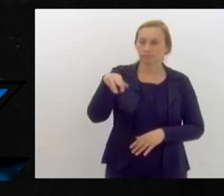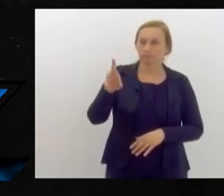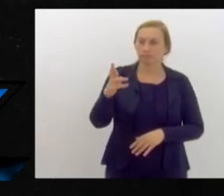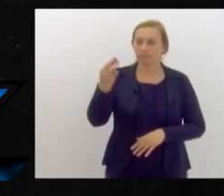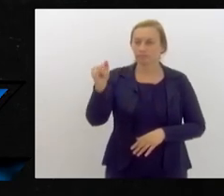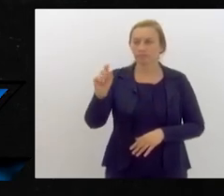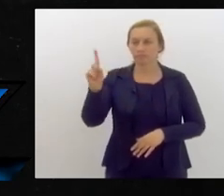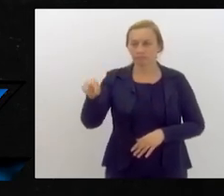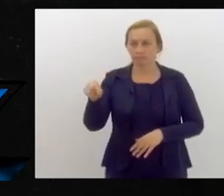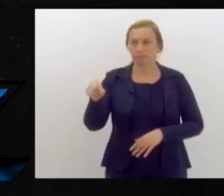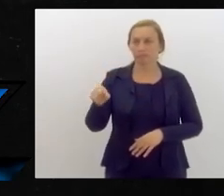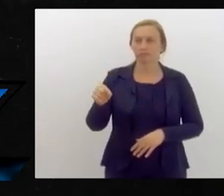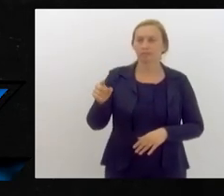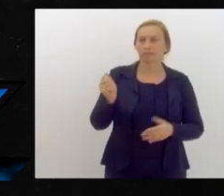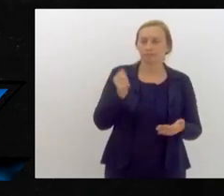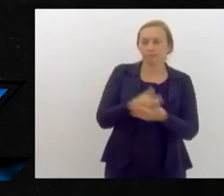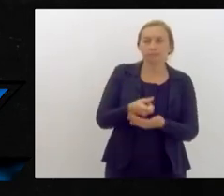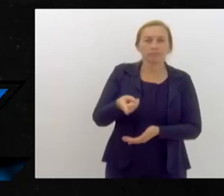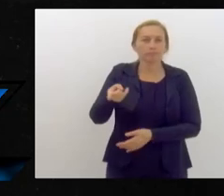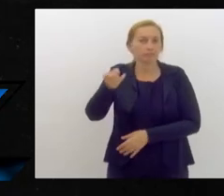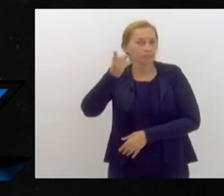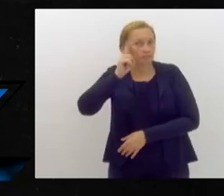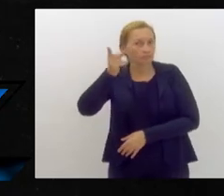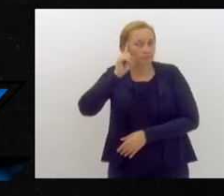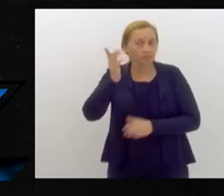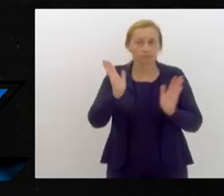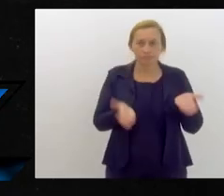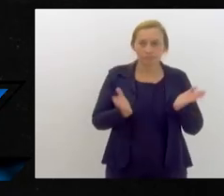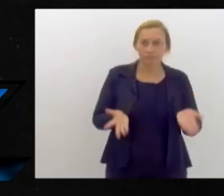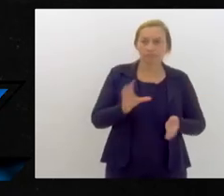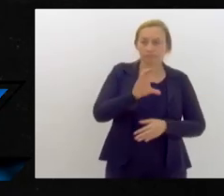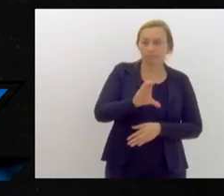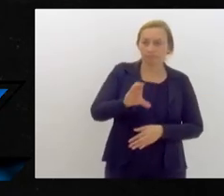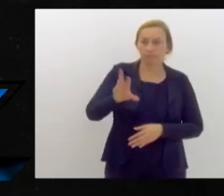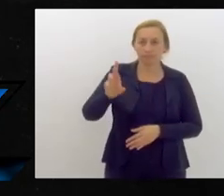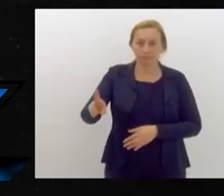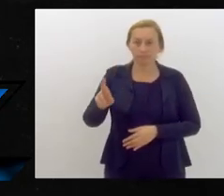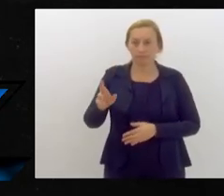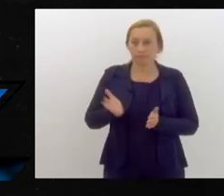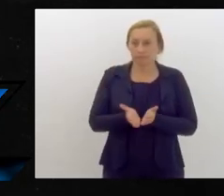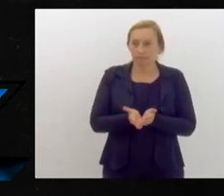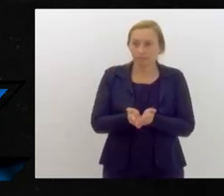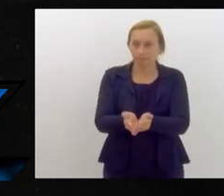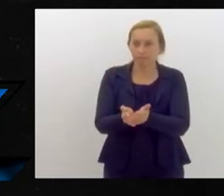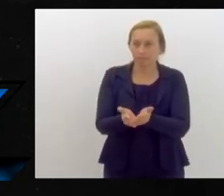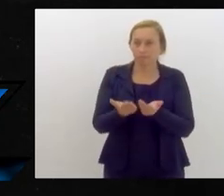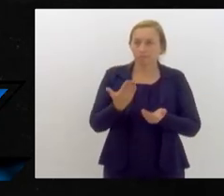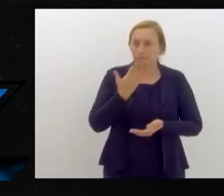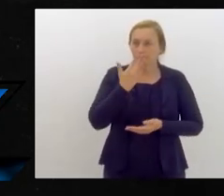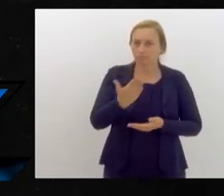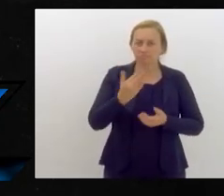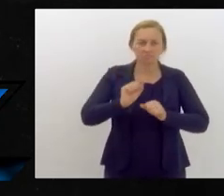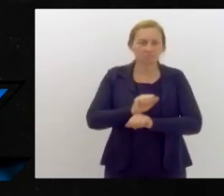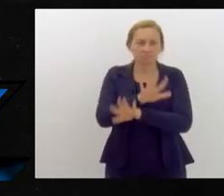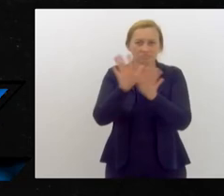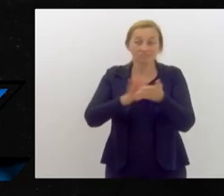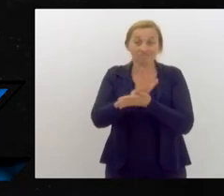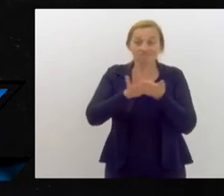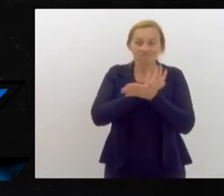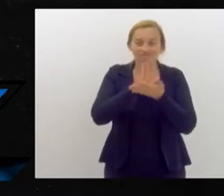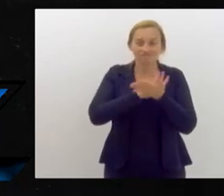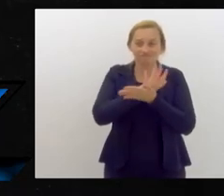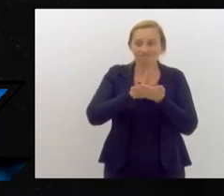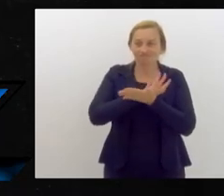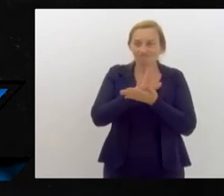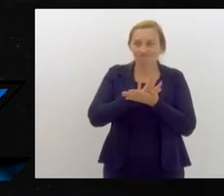dias e agora a CCR barcas sem nenhum tipo de Transparência porque